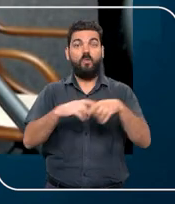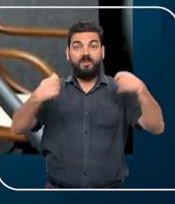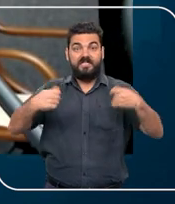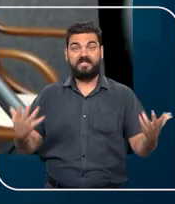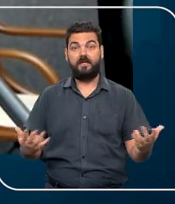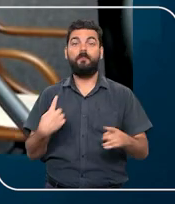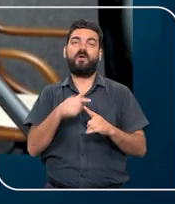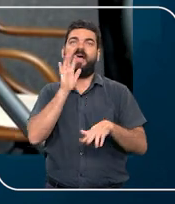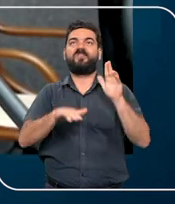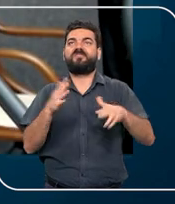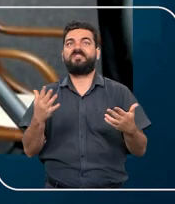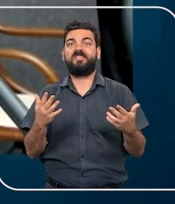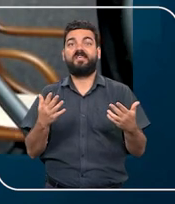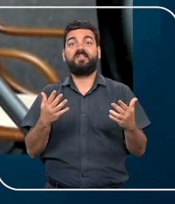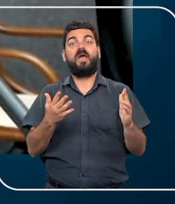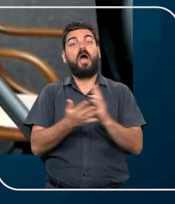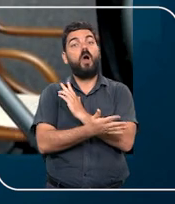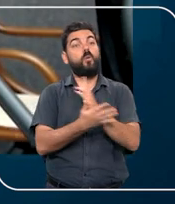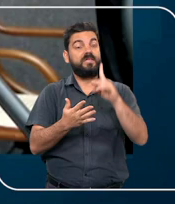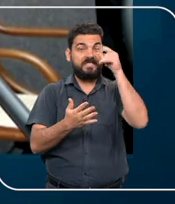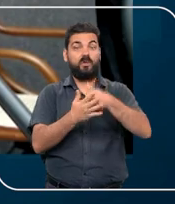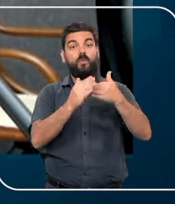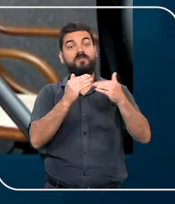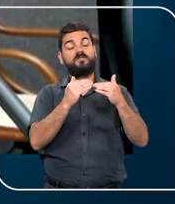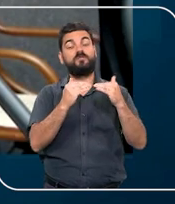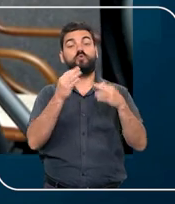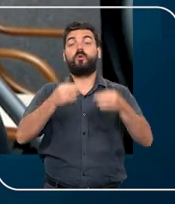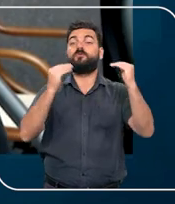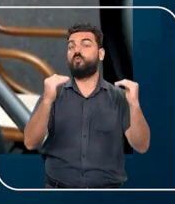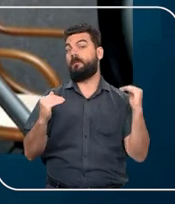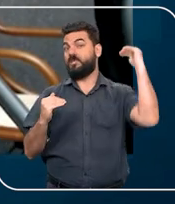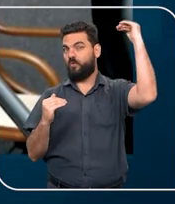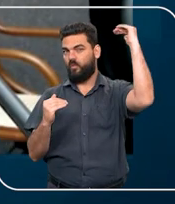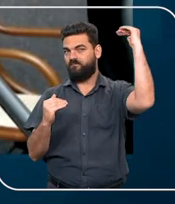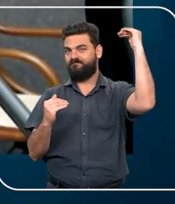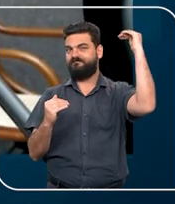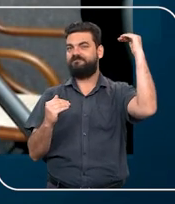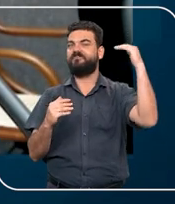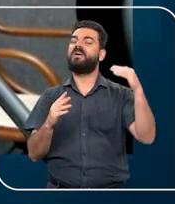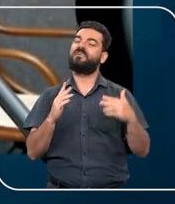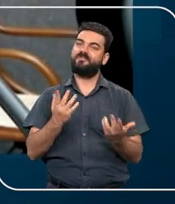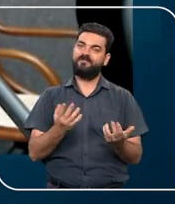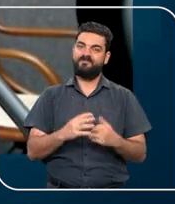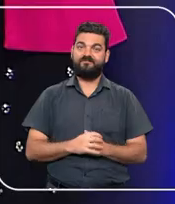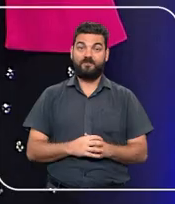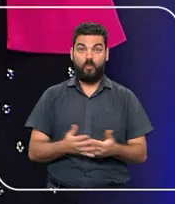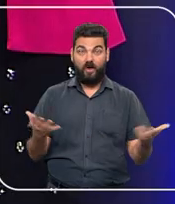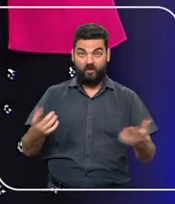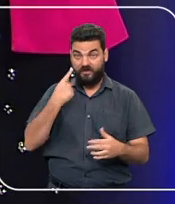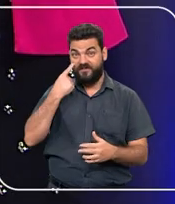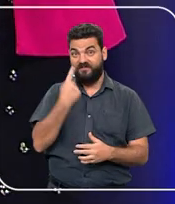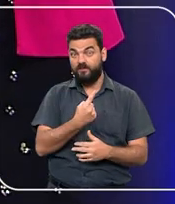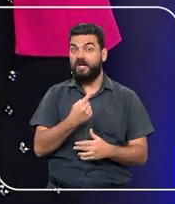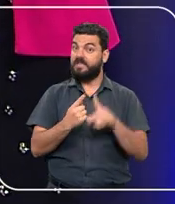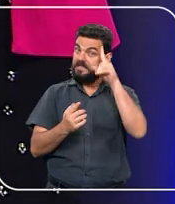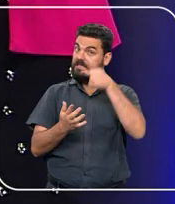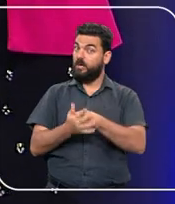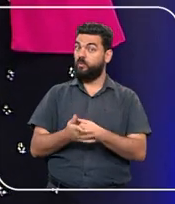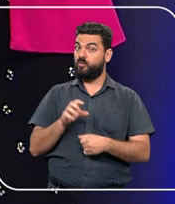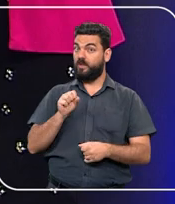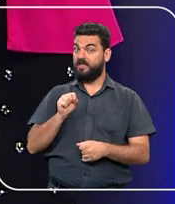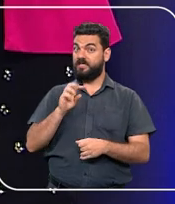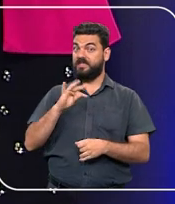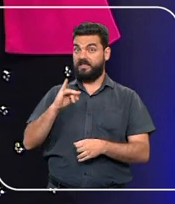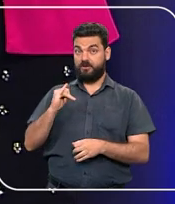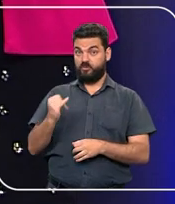si Especialmente quando já existe causa decidida e transitada em julgado você acabou de ver que